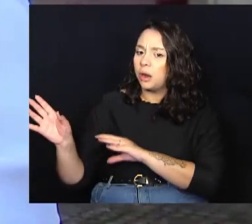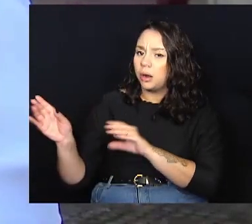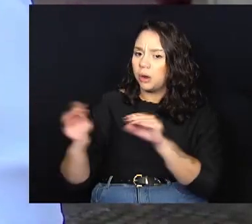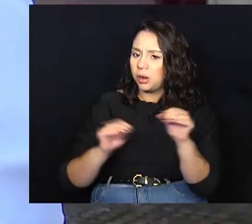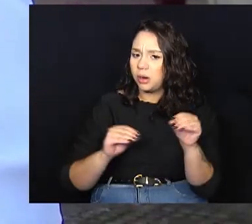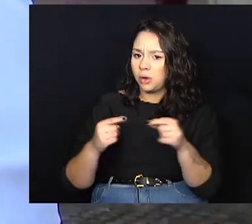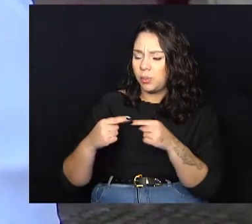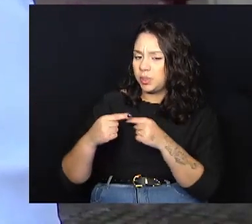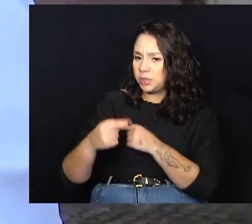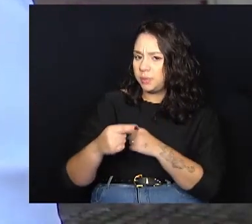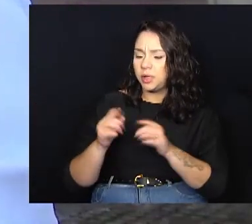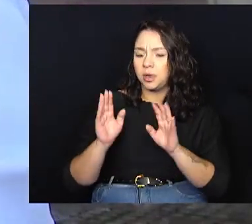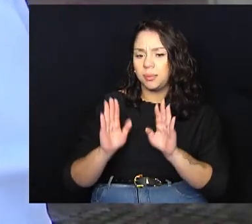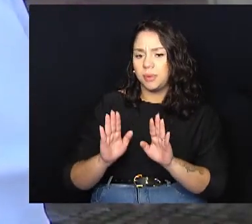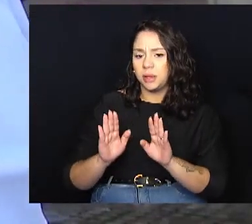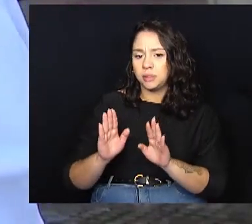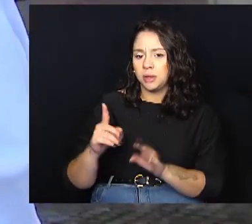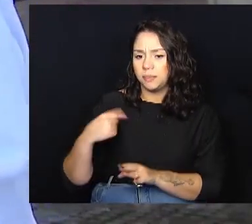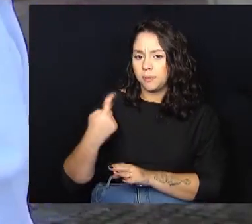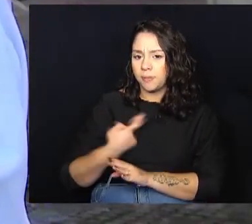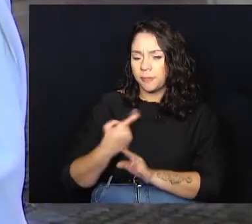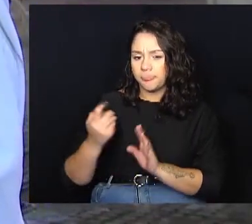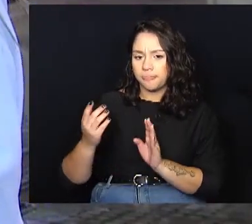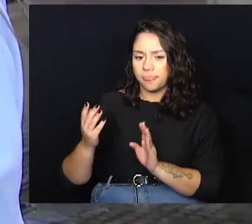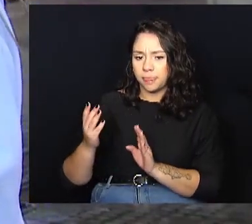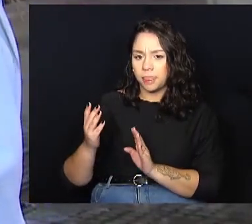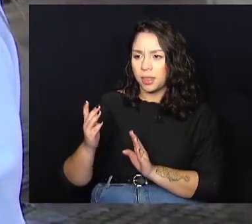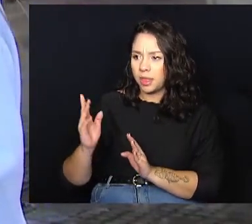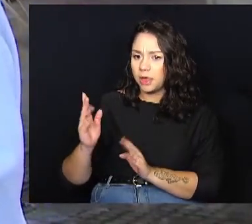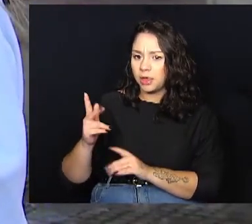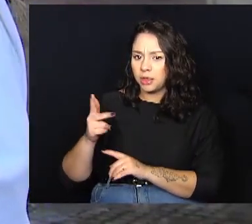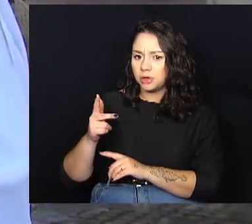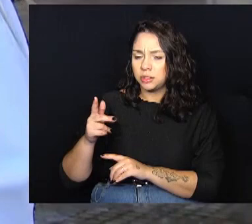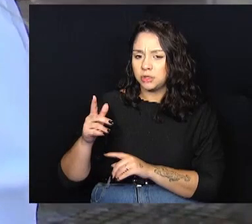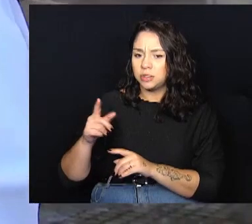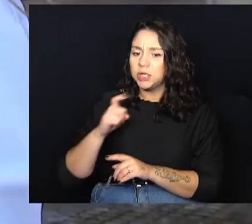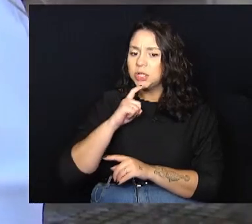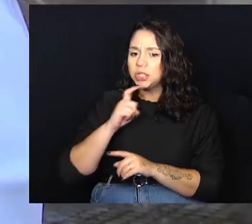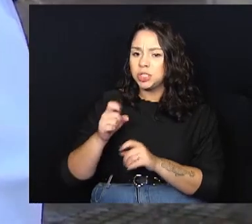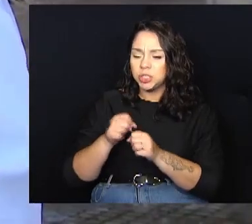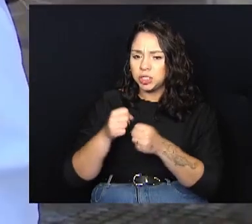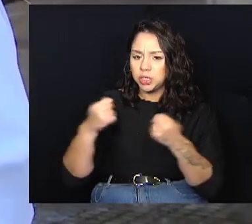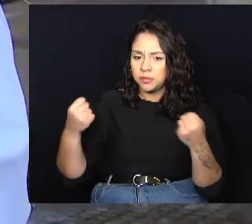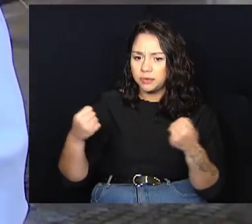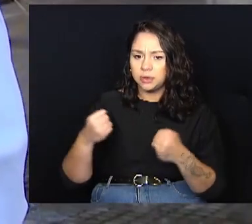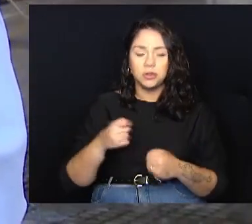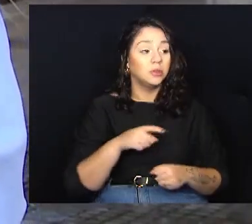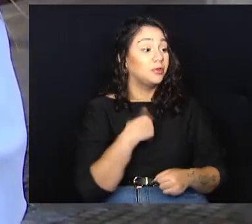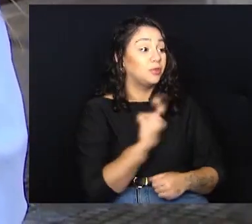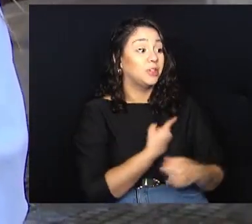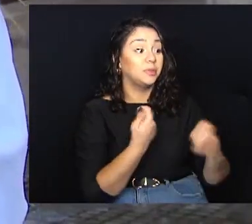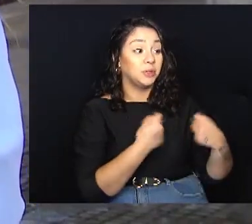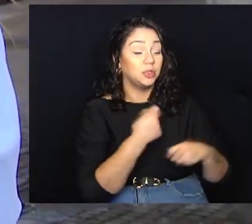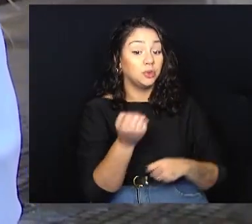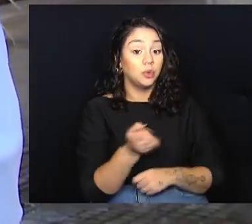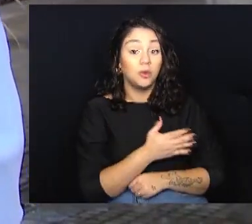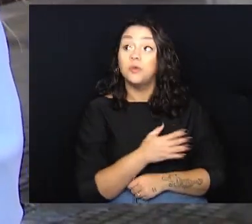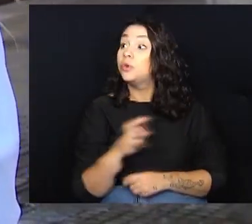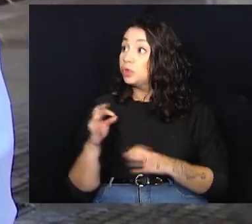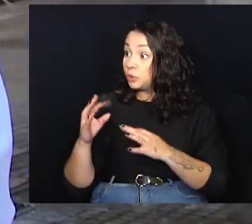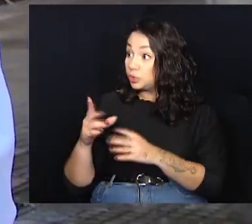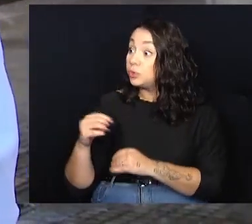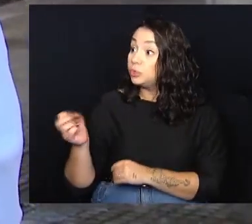uma semana mas assim a nossa parte de estar dizendo de câmeras temos que fazer tudo novo ah tudo